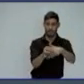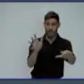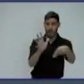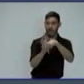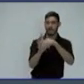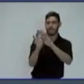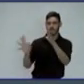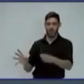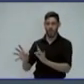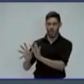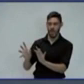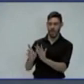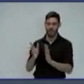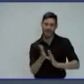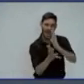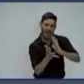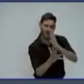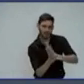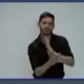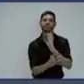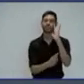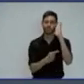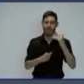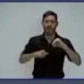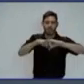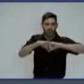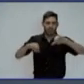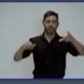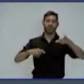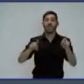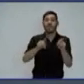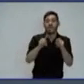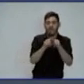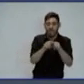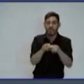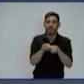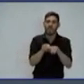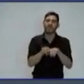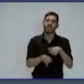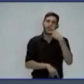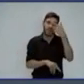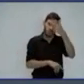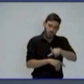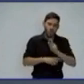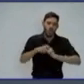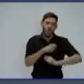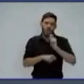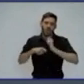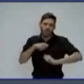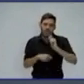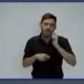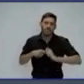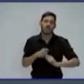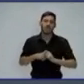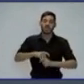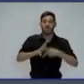que imprime o resultado e o divulga. Além disso, repetindo à saciedade, os programas